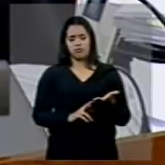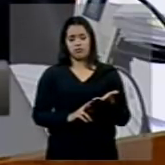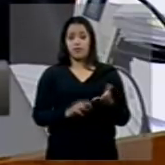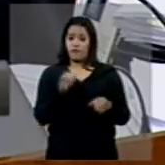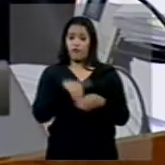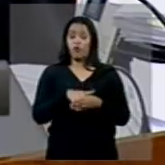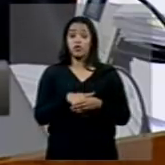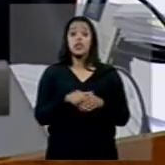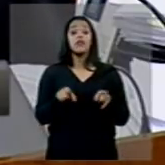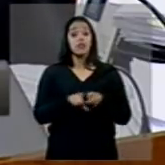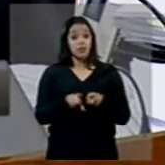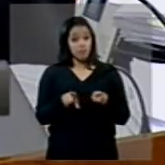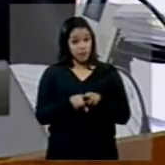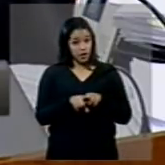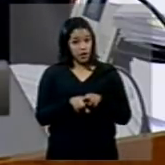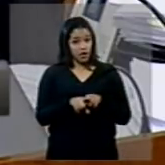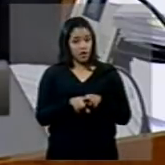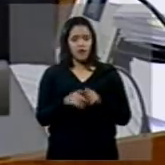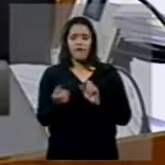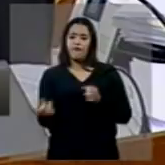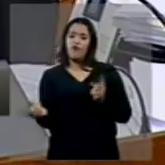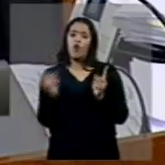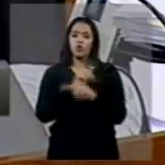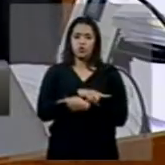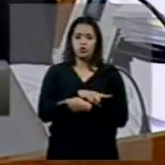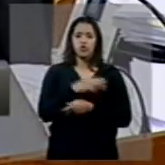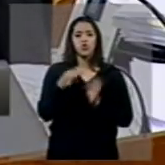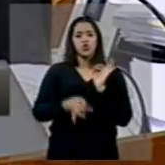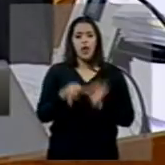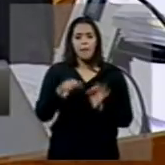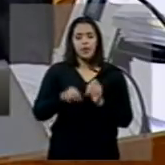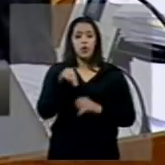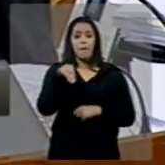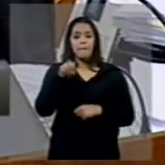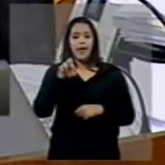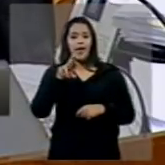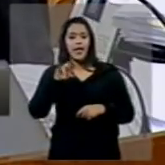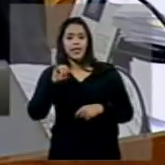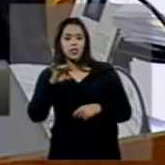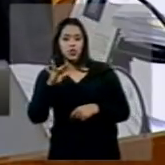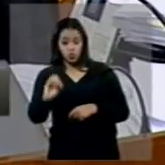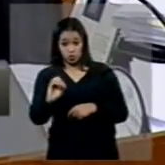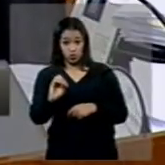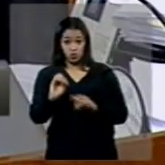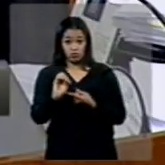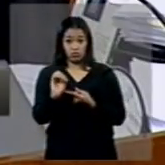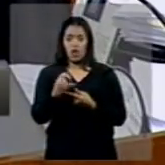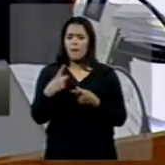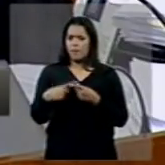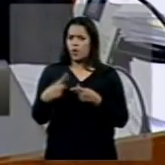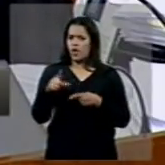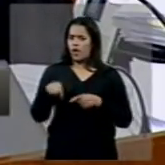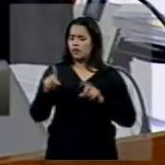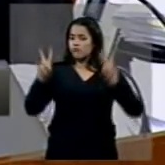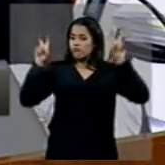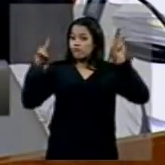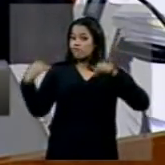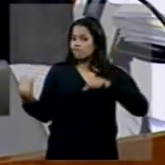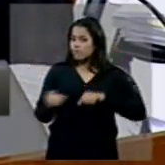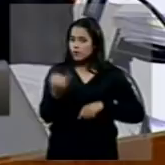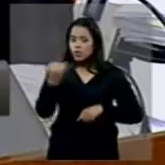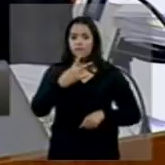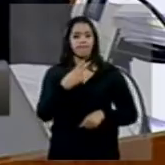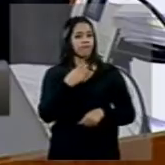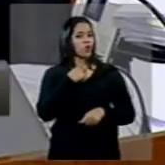inclusive convertendo aqui o julgamento no mérito, porque é um assunto tão importante que não pode, a meu